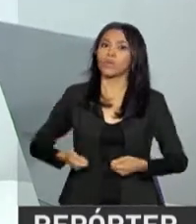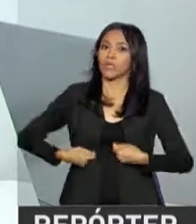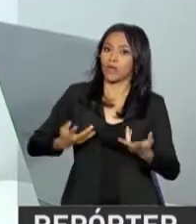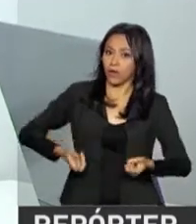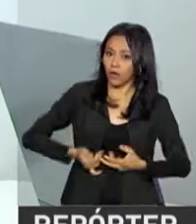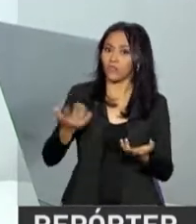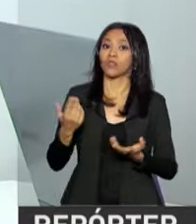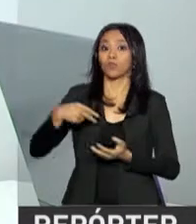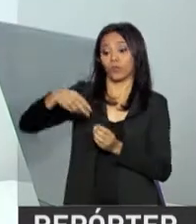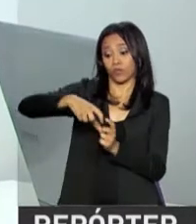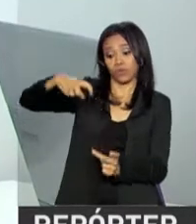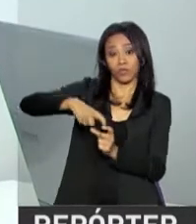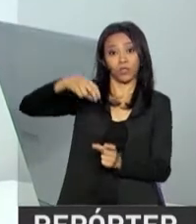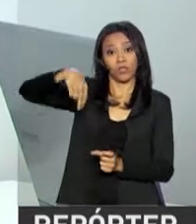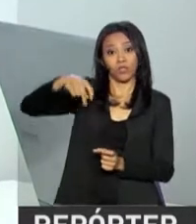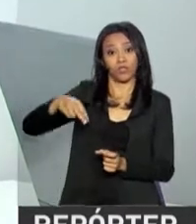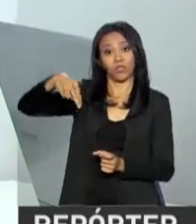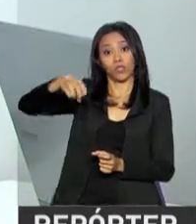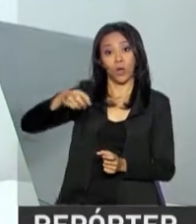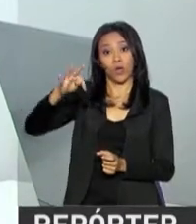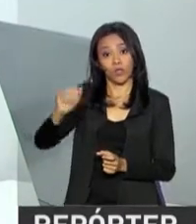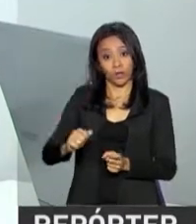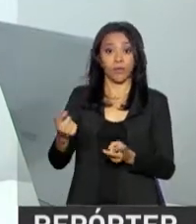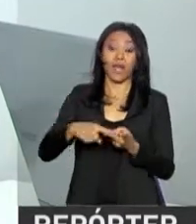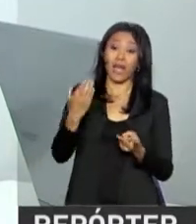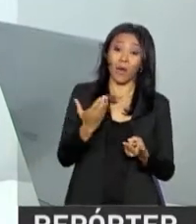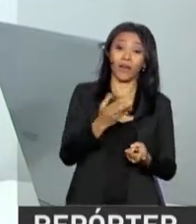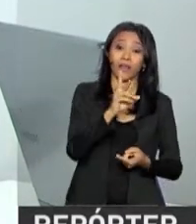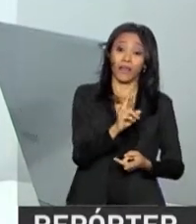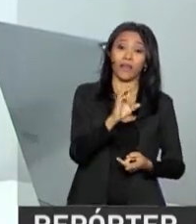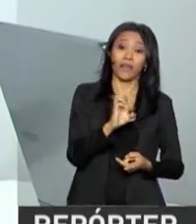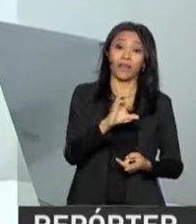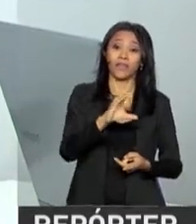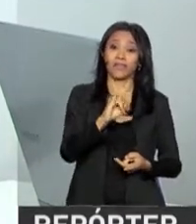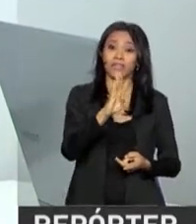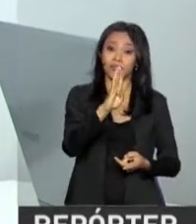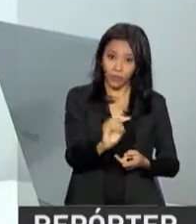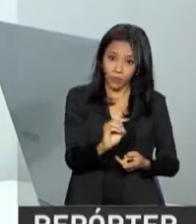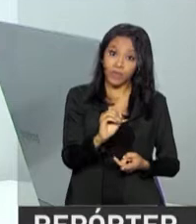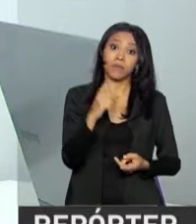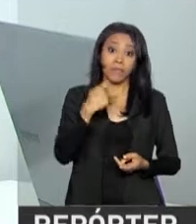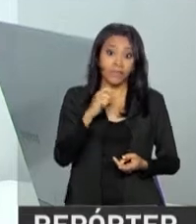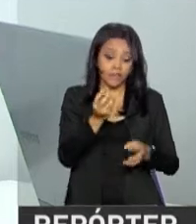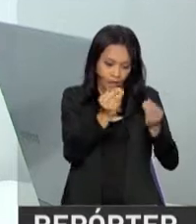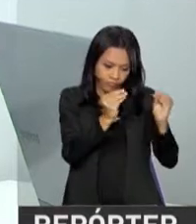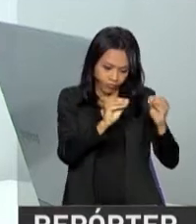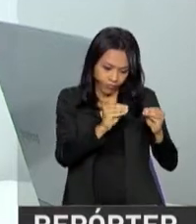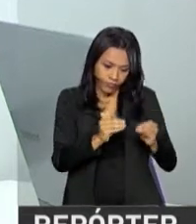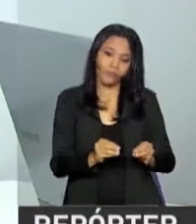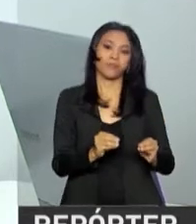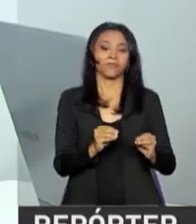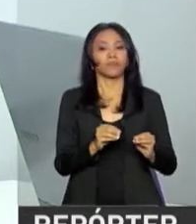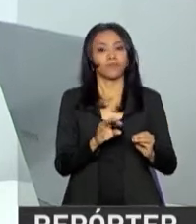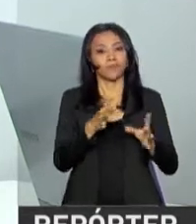mediante recibo muito cuidado com os recibos eles estão totalmente colocar as informações do prestador autônomo que te